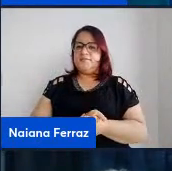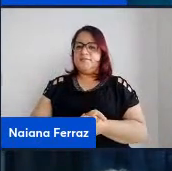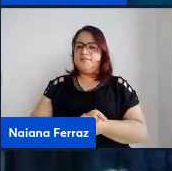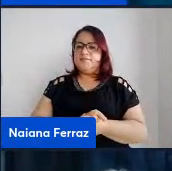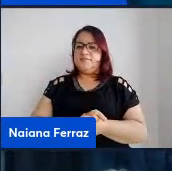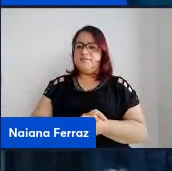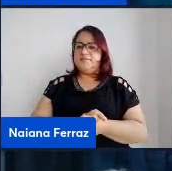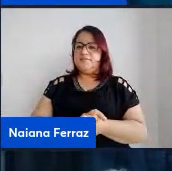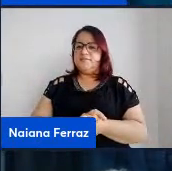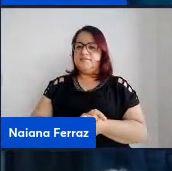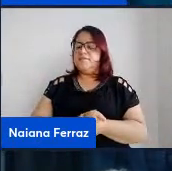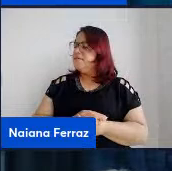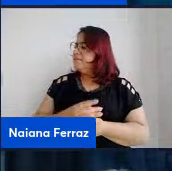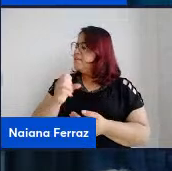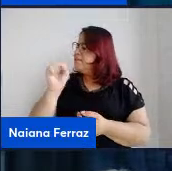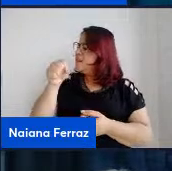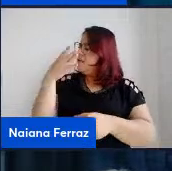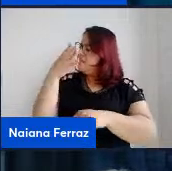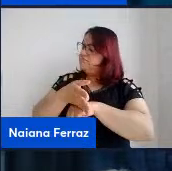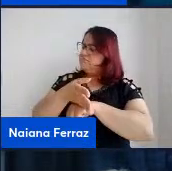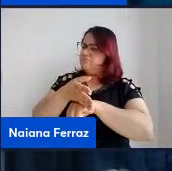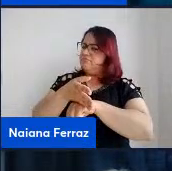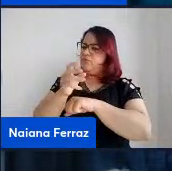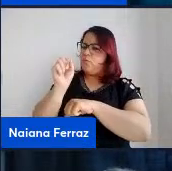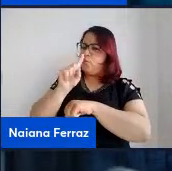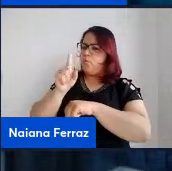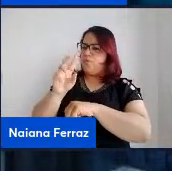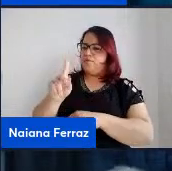Será que entrou ou não?